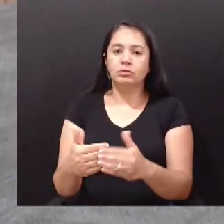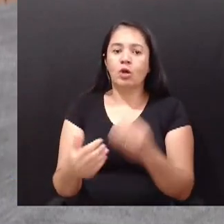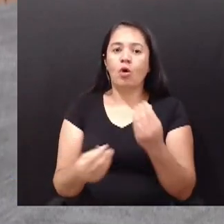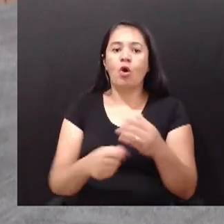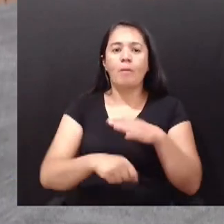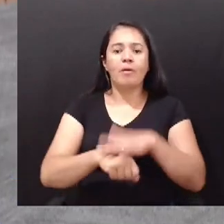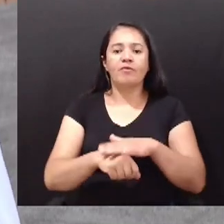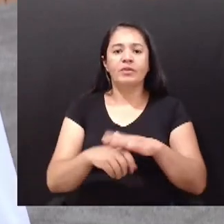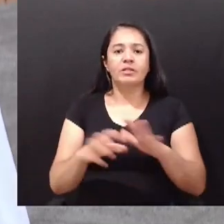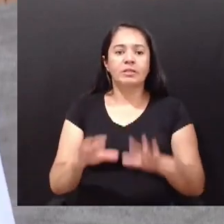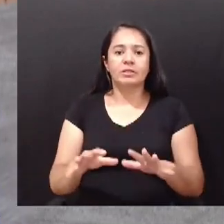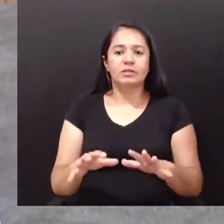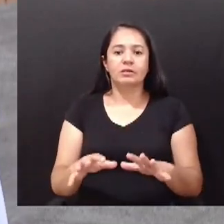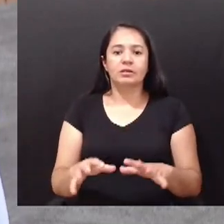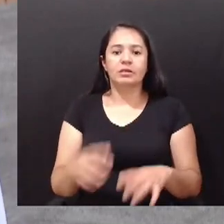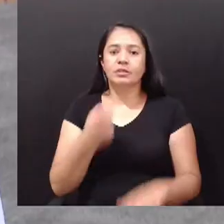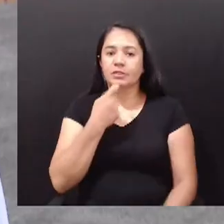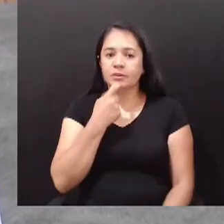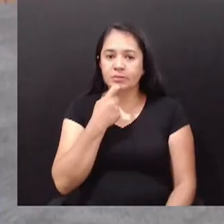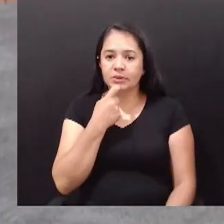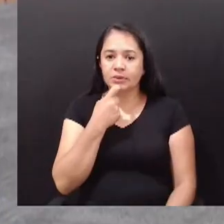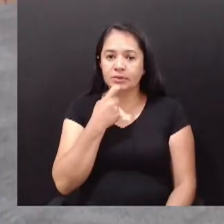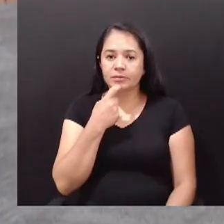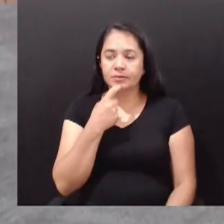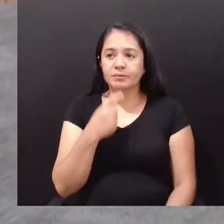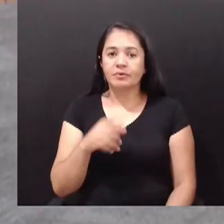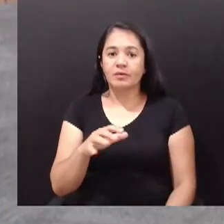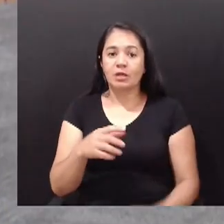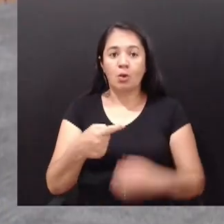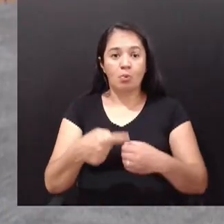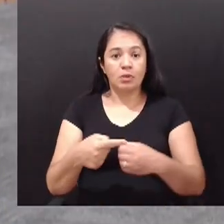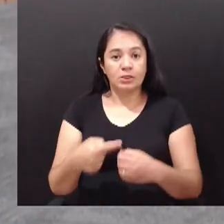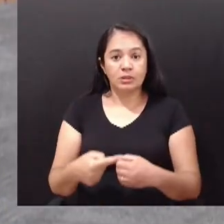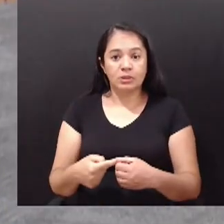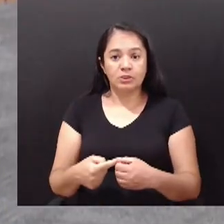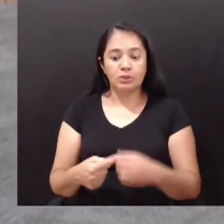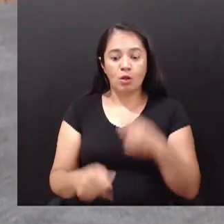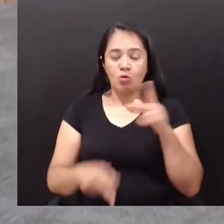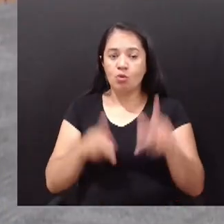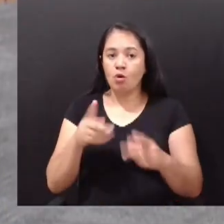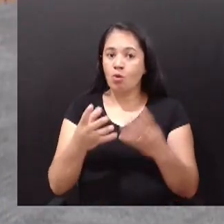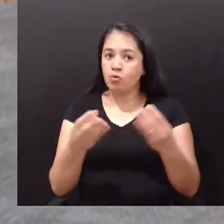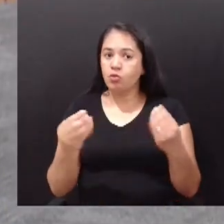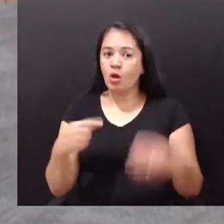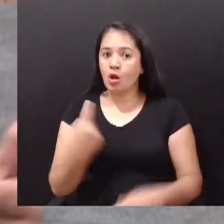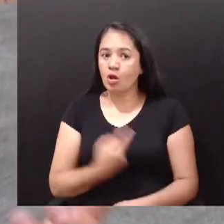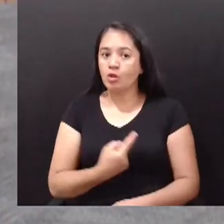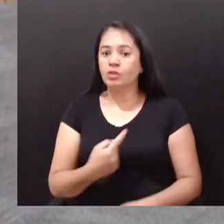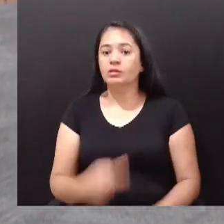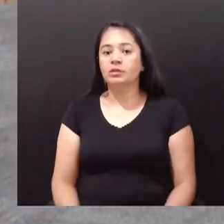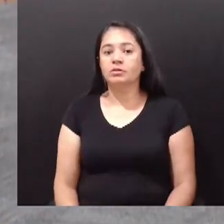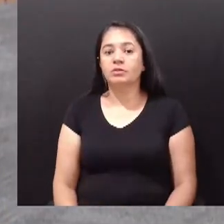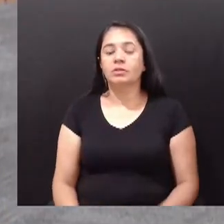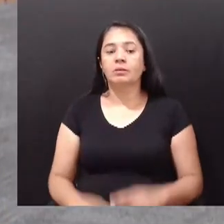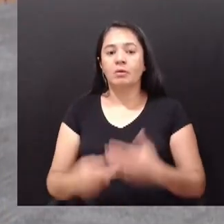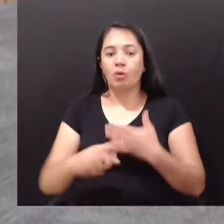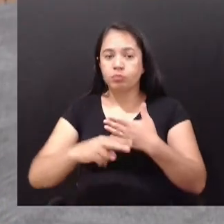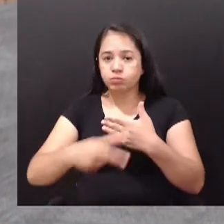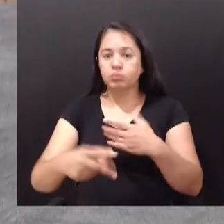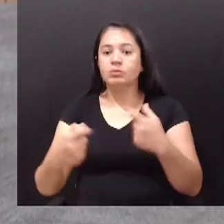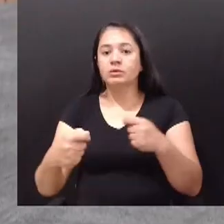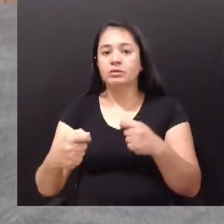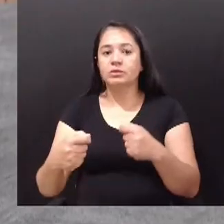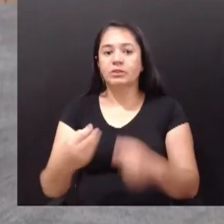magnitude na cidade de Campinas, numa cidade populosa como a nossa, sem trazer esses impactos, né, na vida social